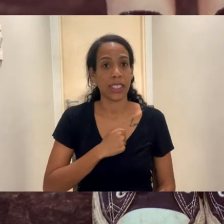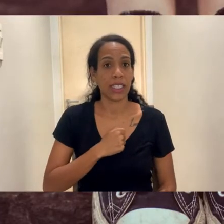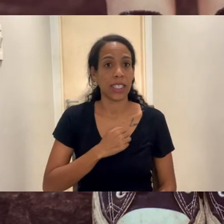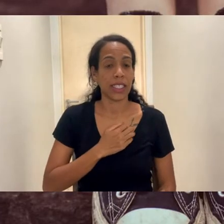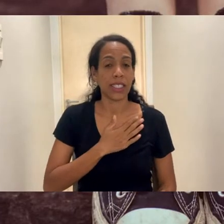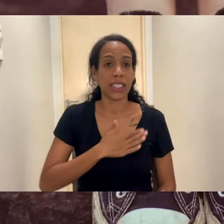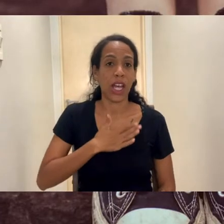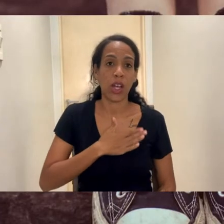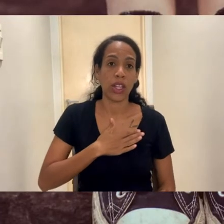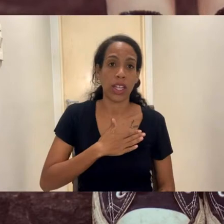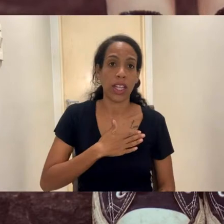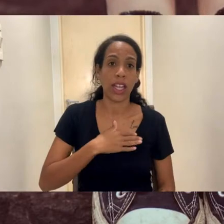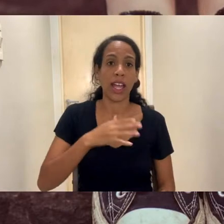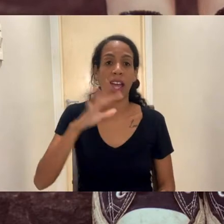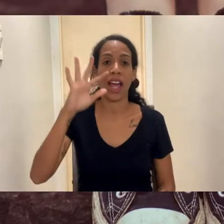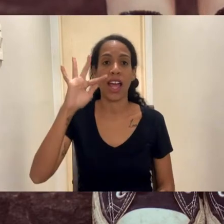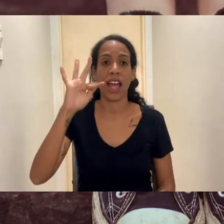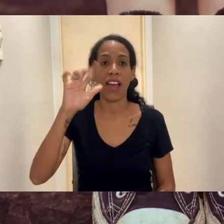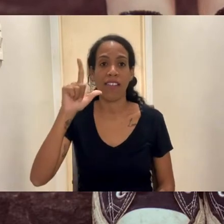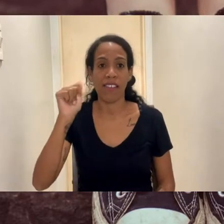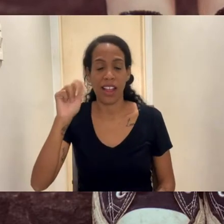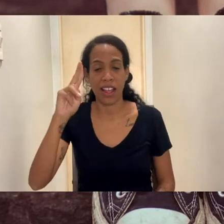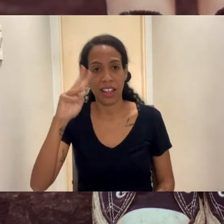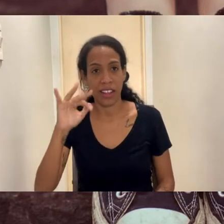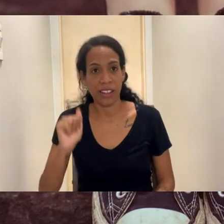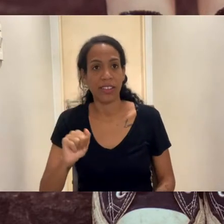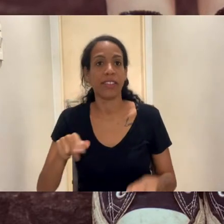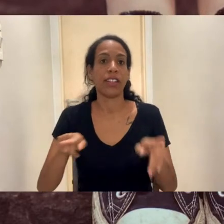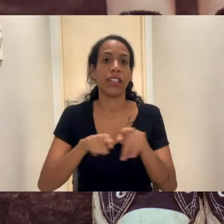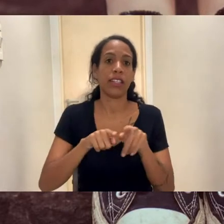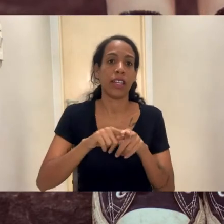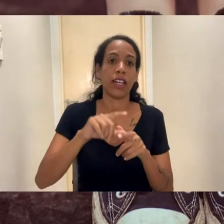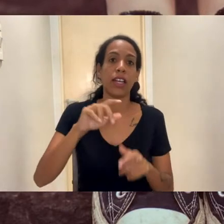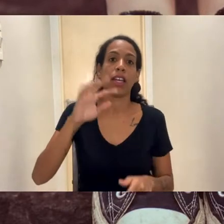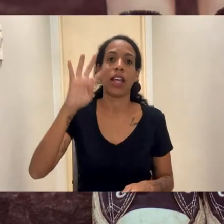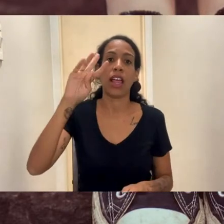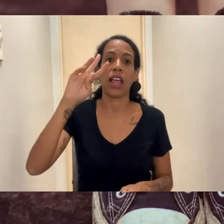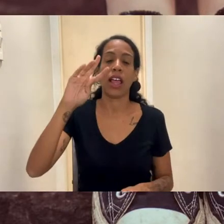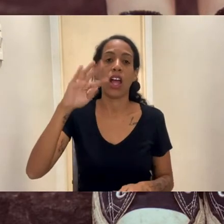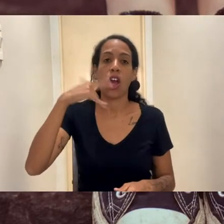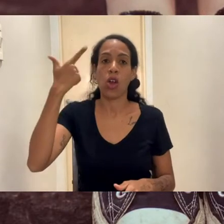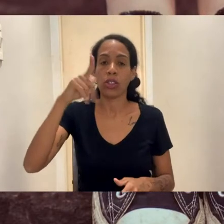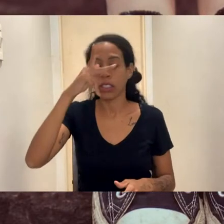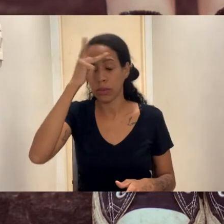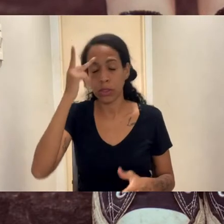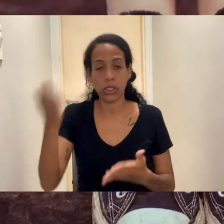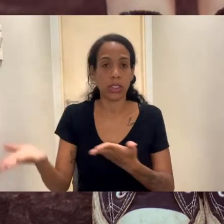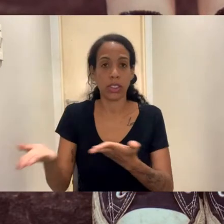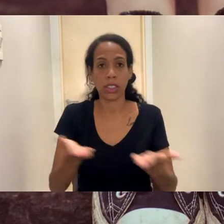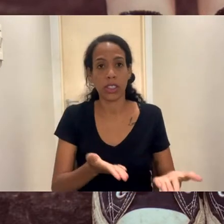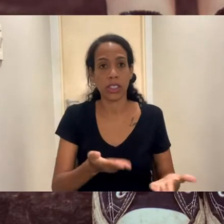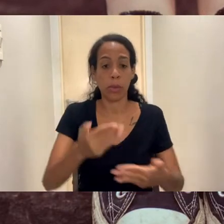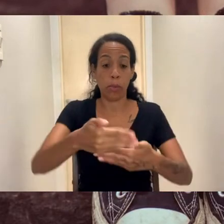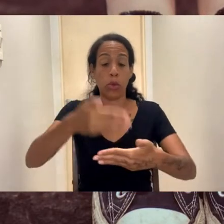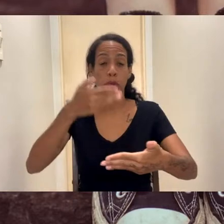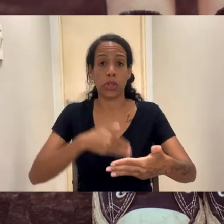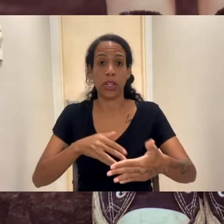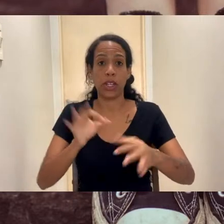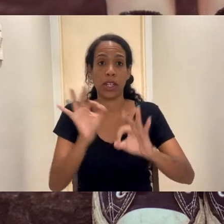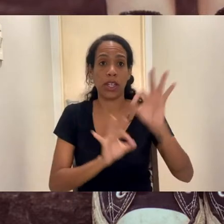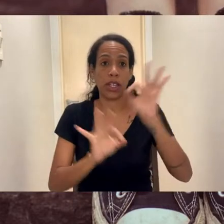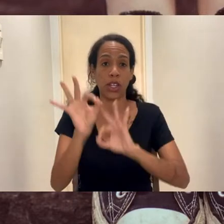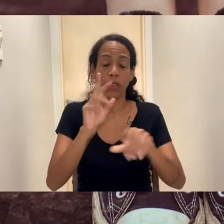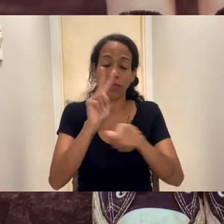Punivas, né, a Flávia Lisboa, a Drica, que está com a gente na tela, e os companheiros que estão por trás disso, né,